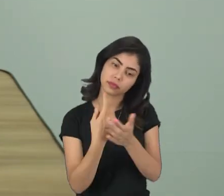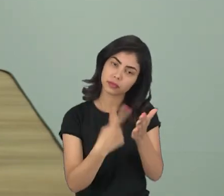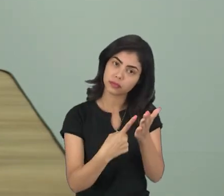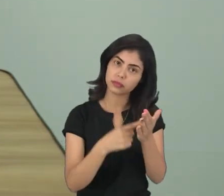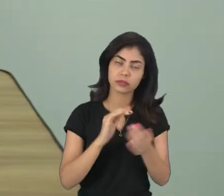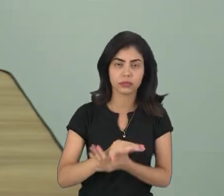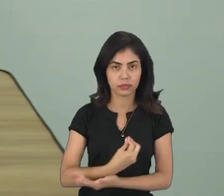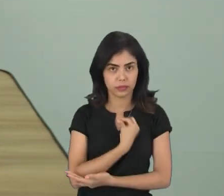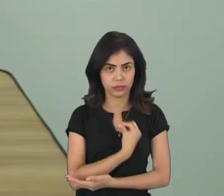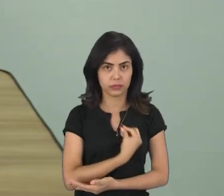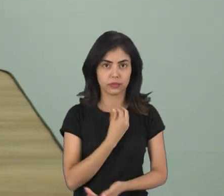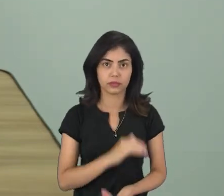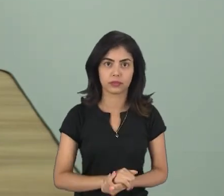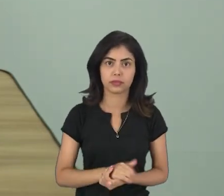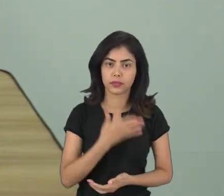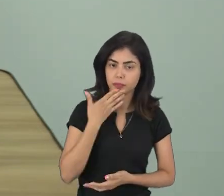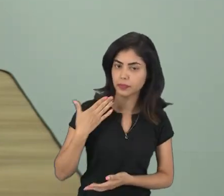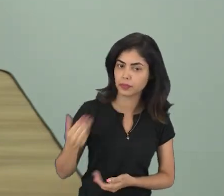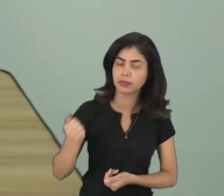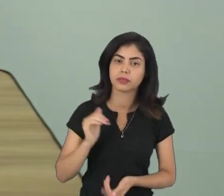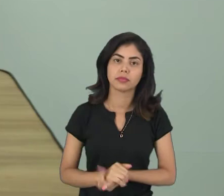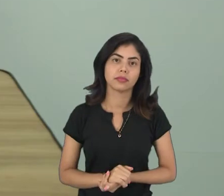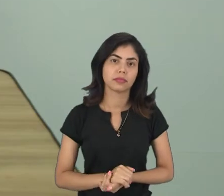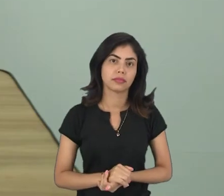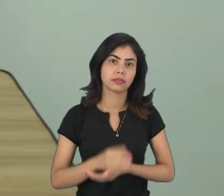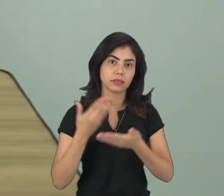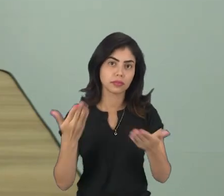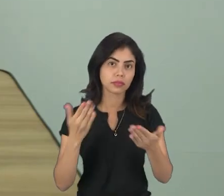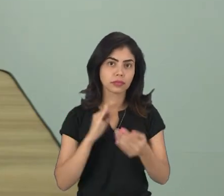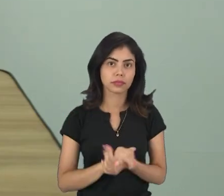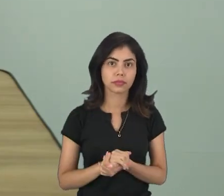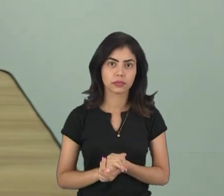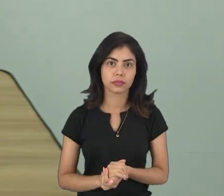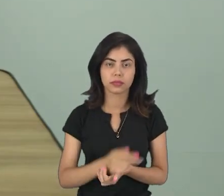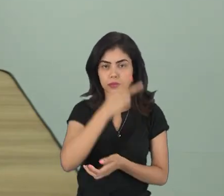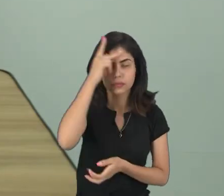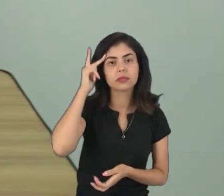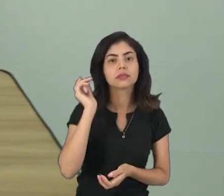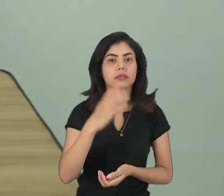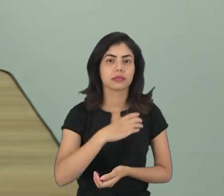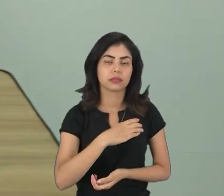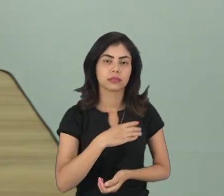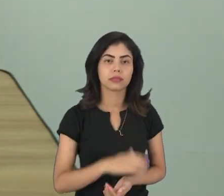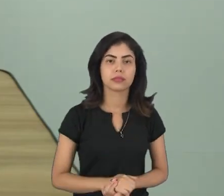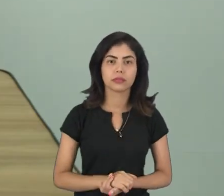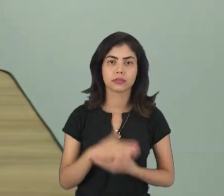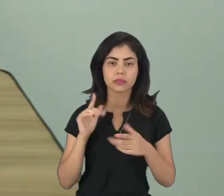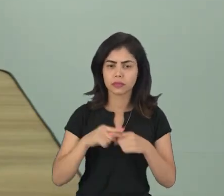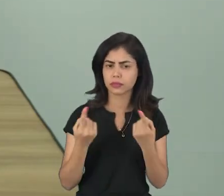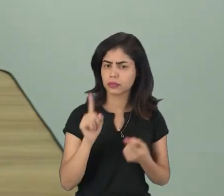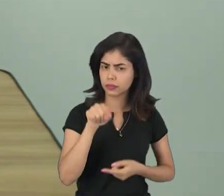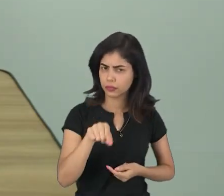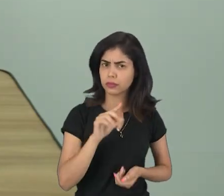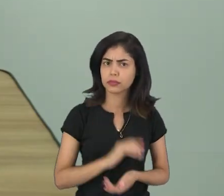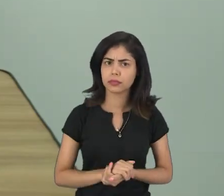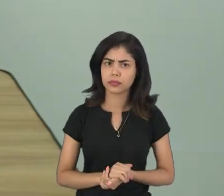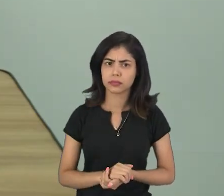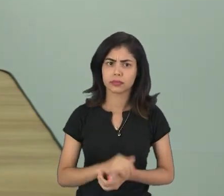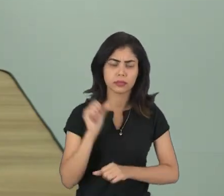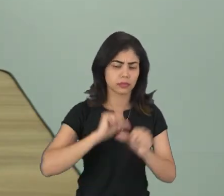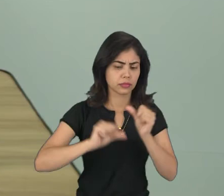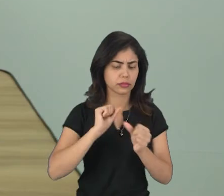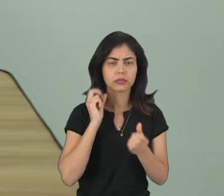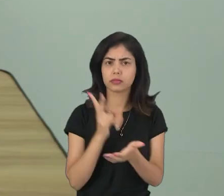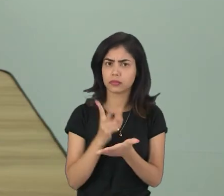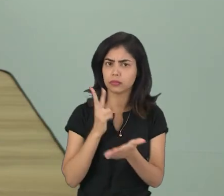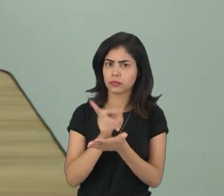condições de vida fossem melhores oferecidas às pessoas da cidade. Mas será que essas transformações